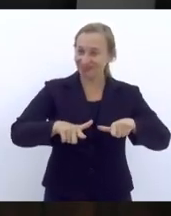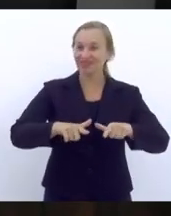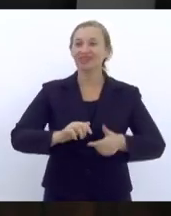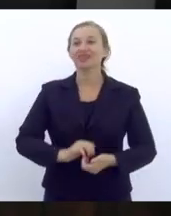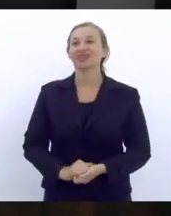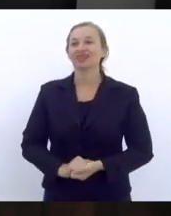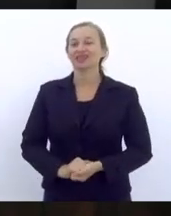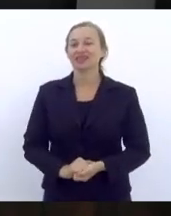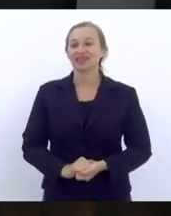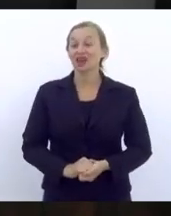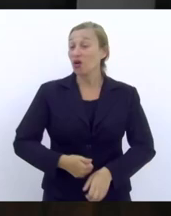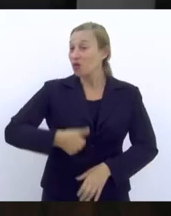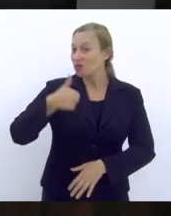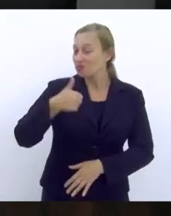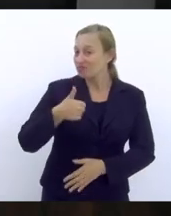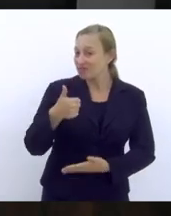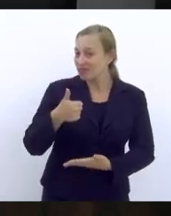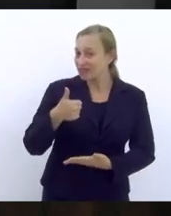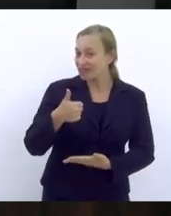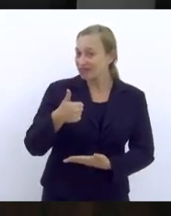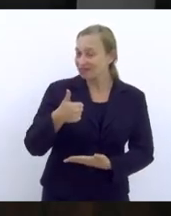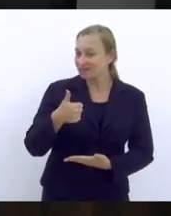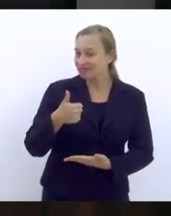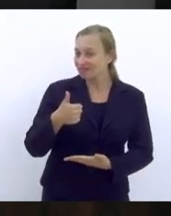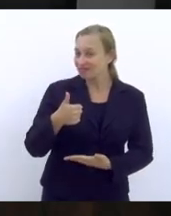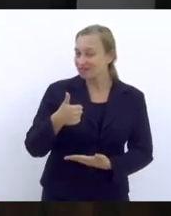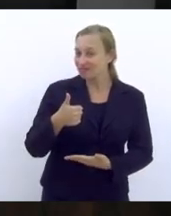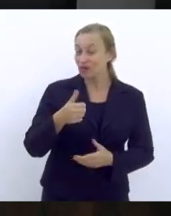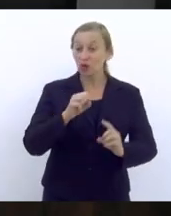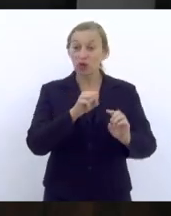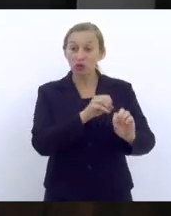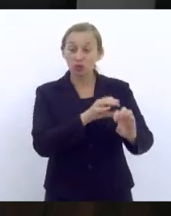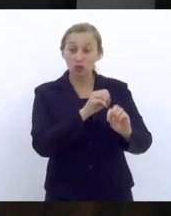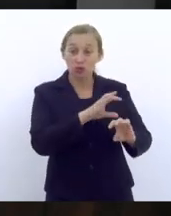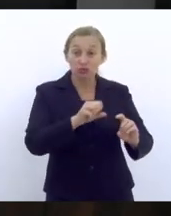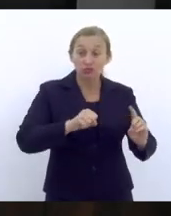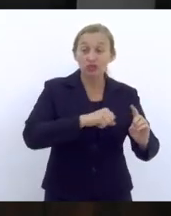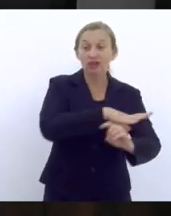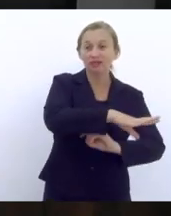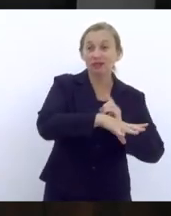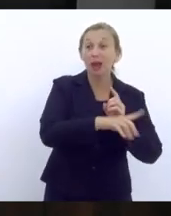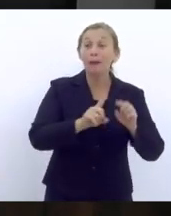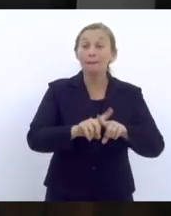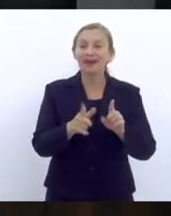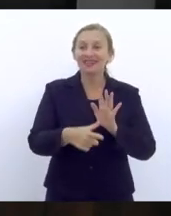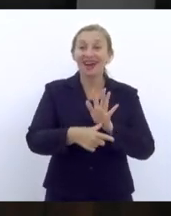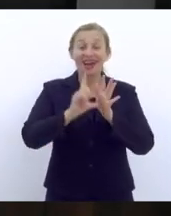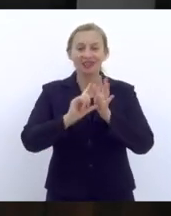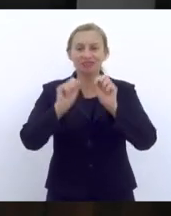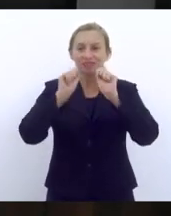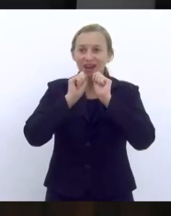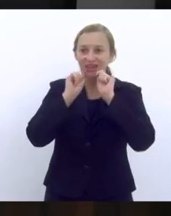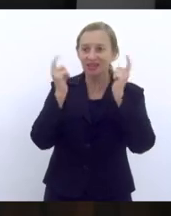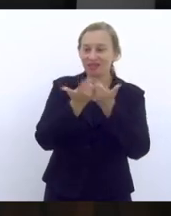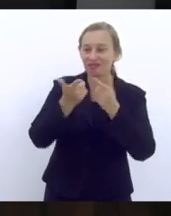congratulações. O primeiro agraciado é o socioeducativo, mas antes peço que a TV Alerge preparou o vídeo